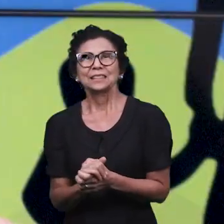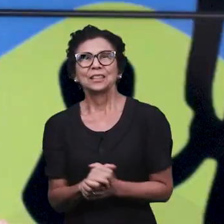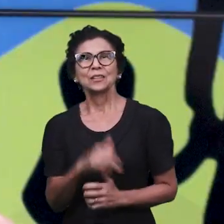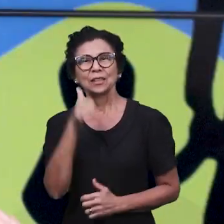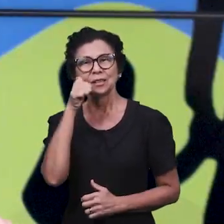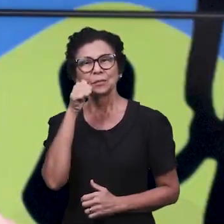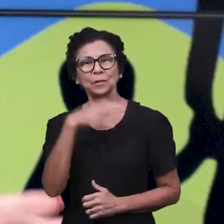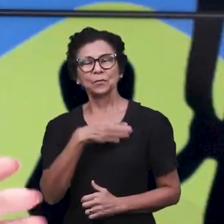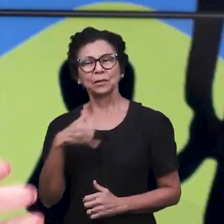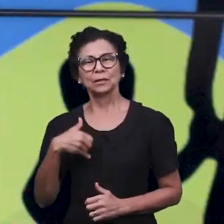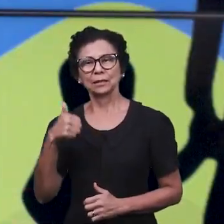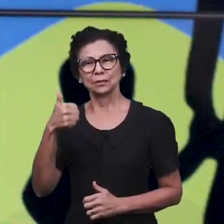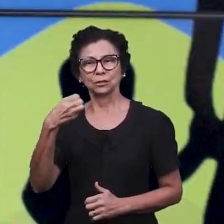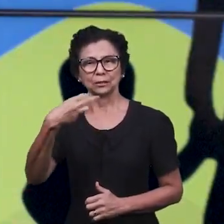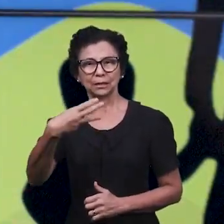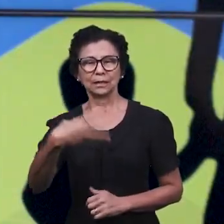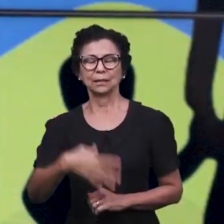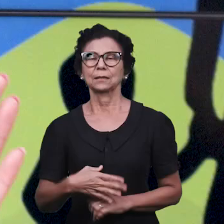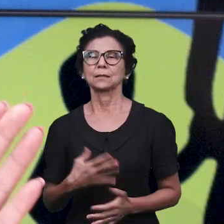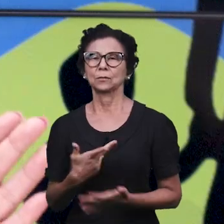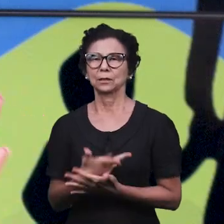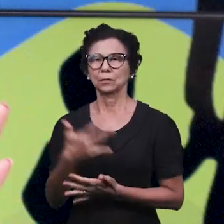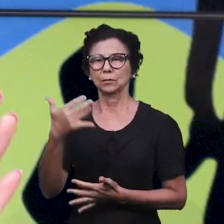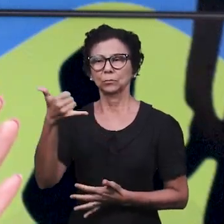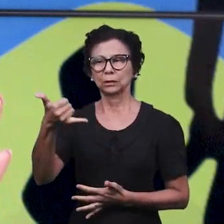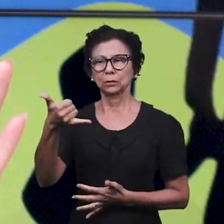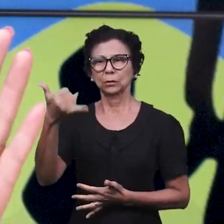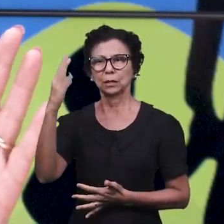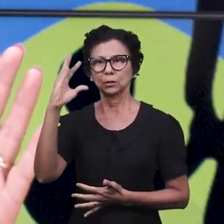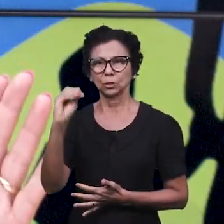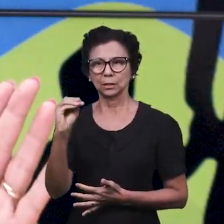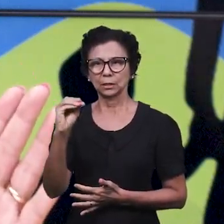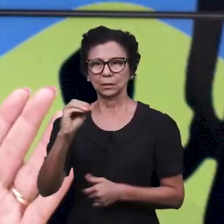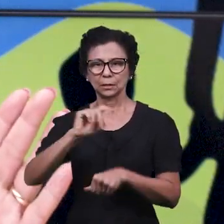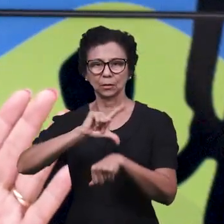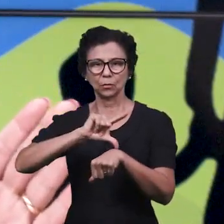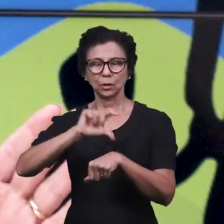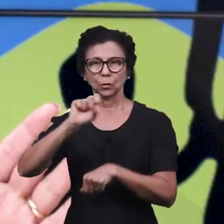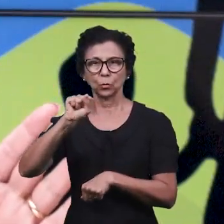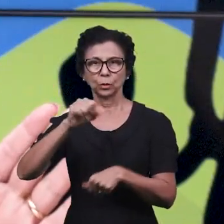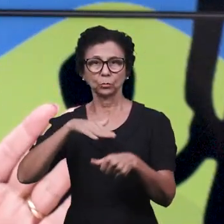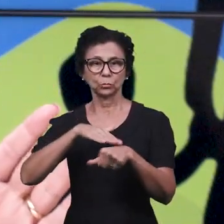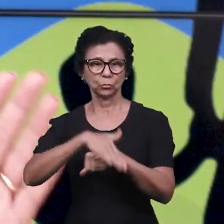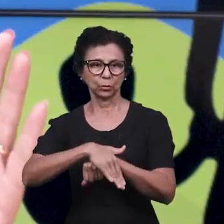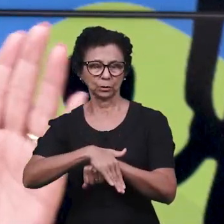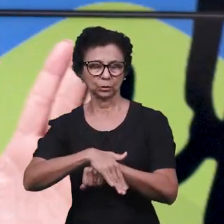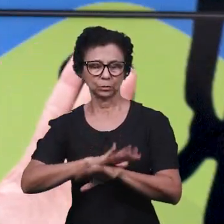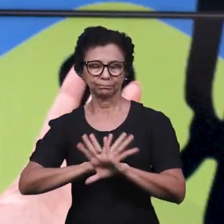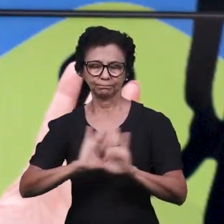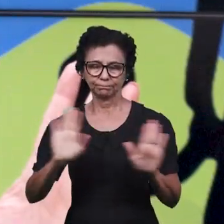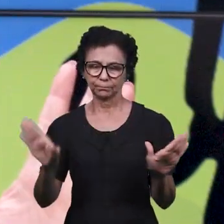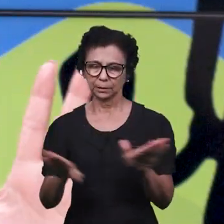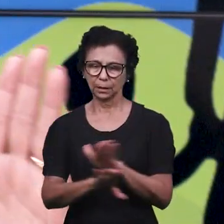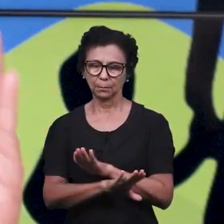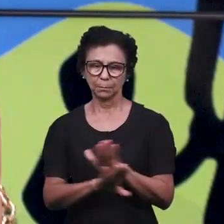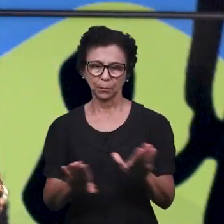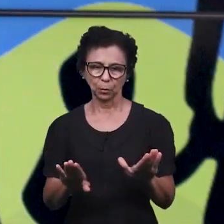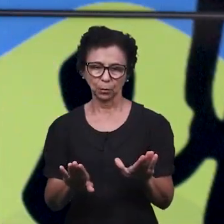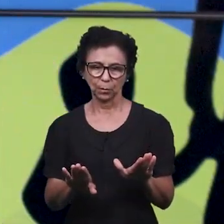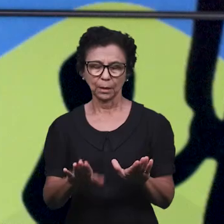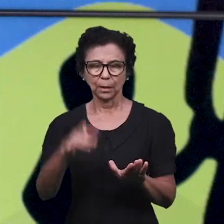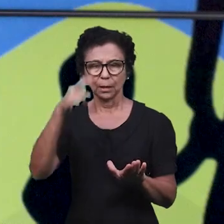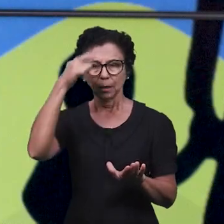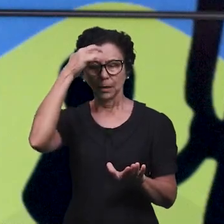minha menina, né, de 13 anos, o que acontece? A gente desliga o celular 8 horas da noite. Então, há esse processo